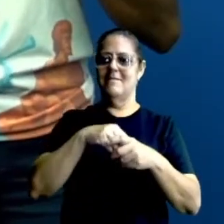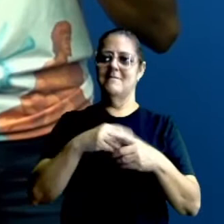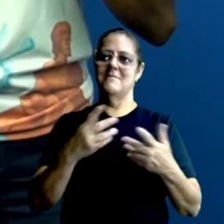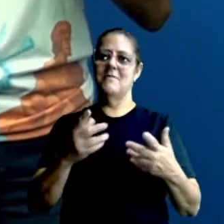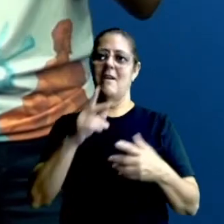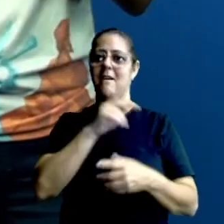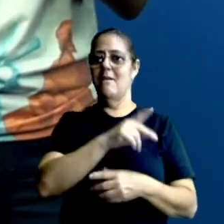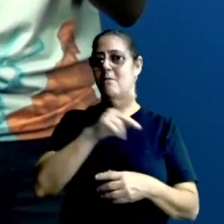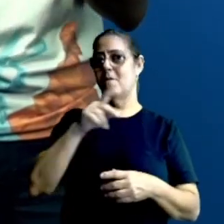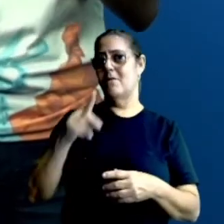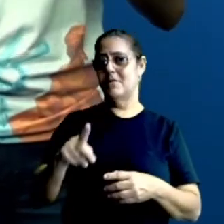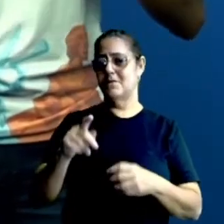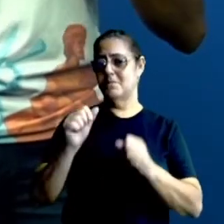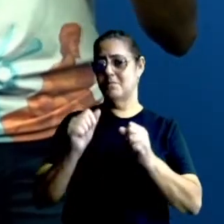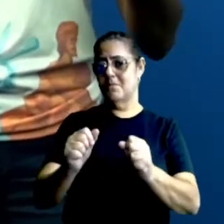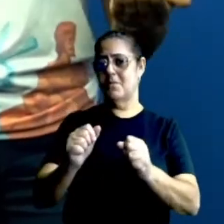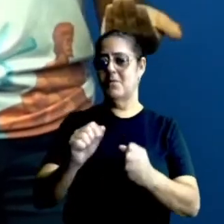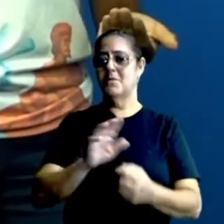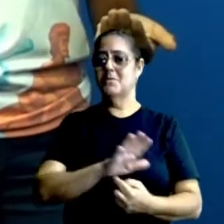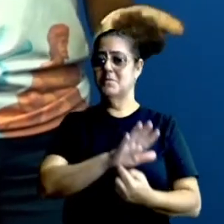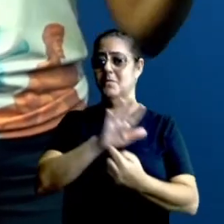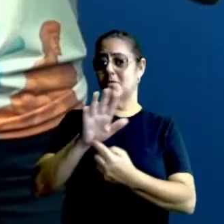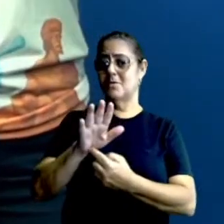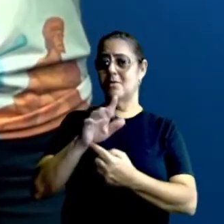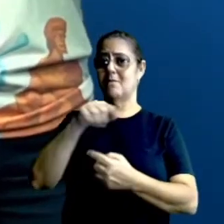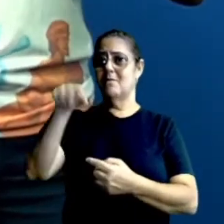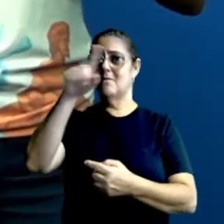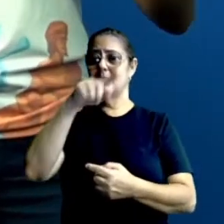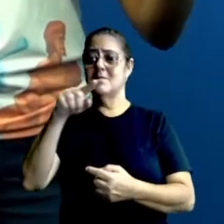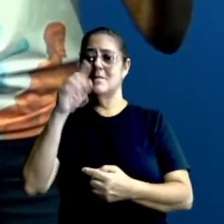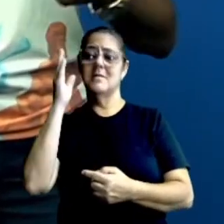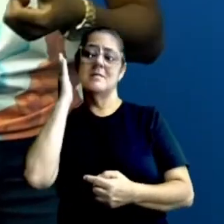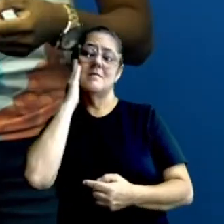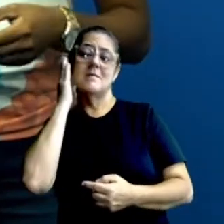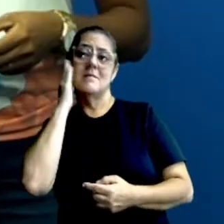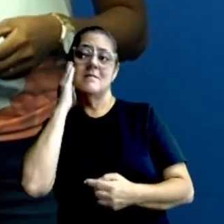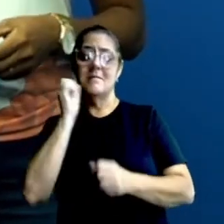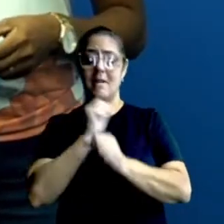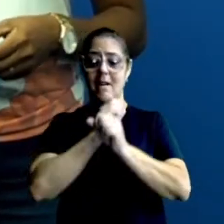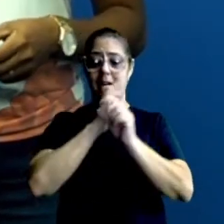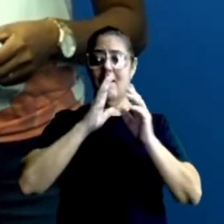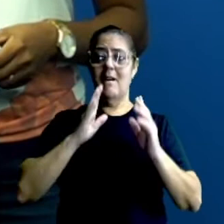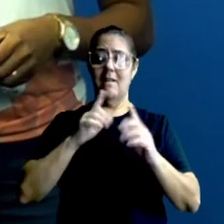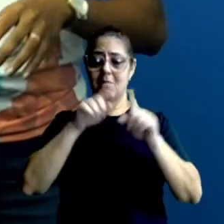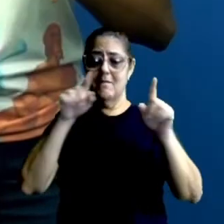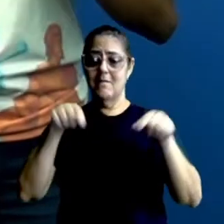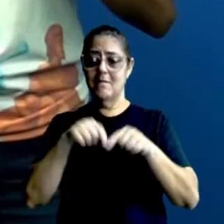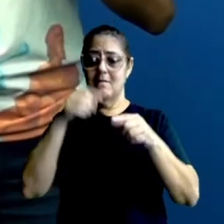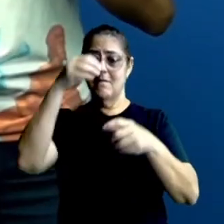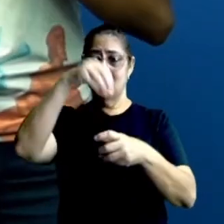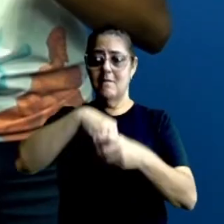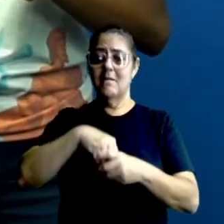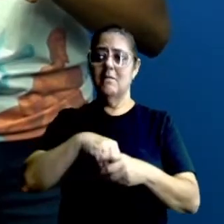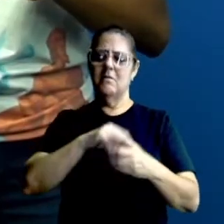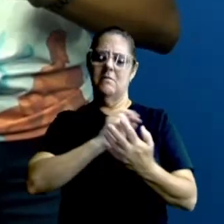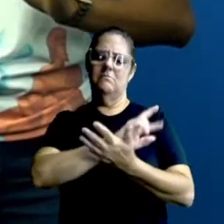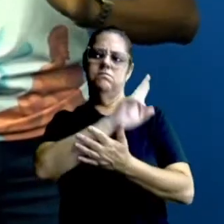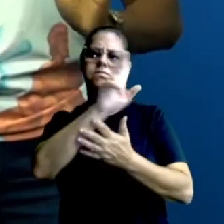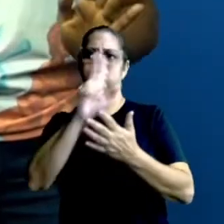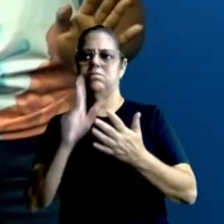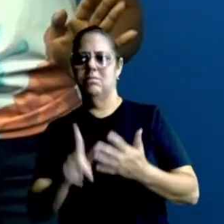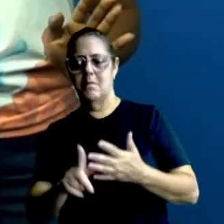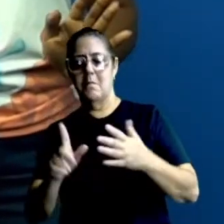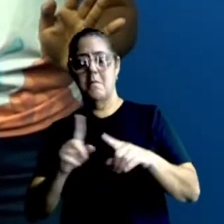que eu Professora posso falar e você compreender dentro do nosso cotidiano escolar então nós temos de